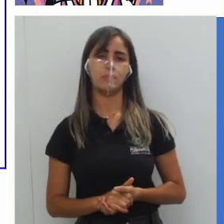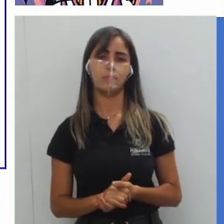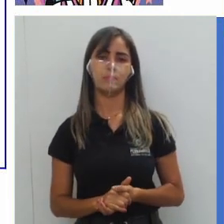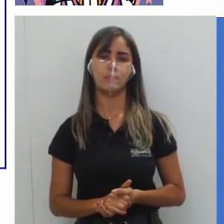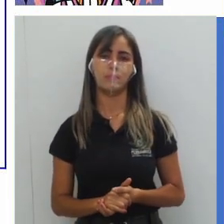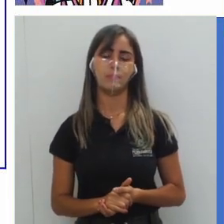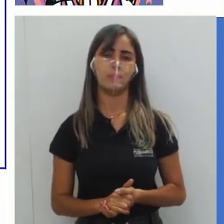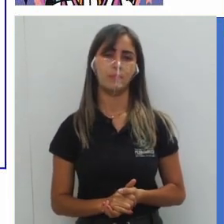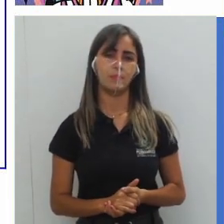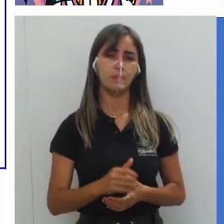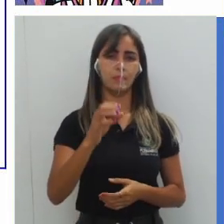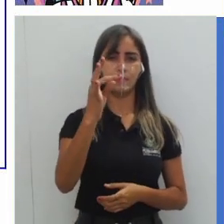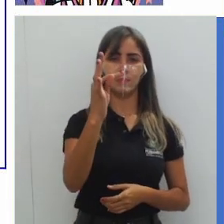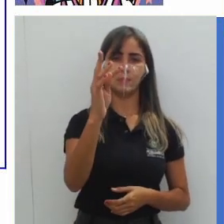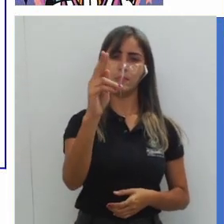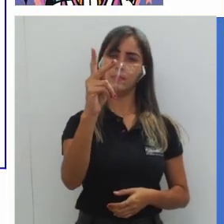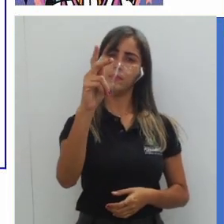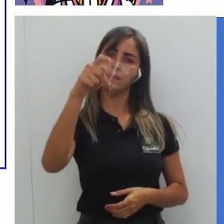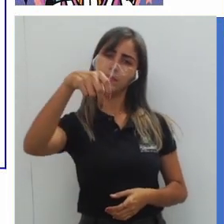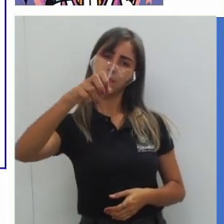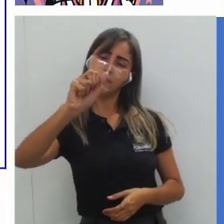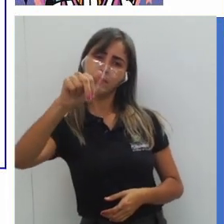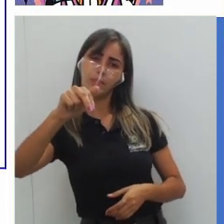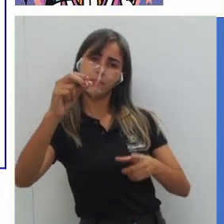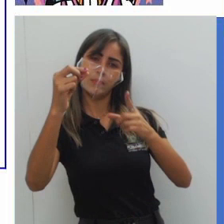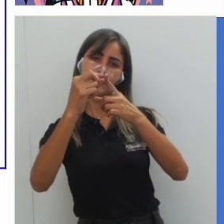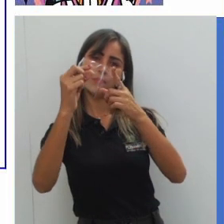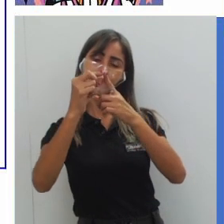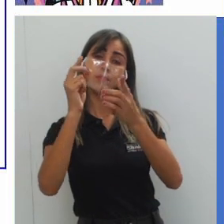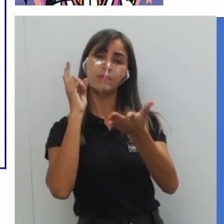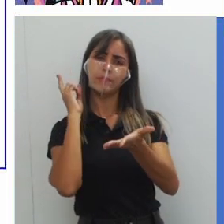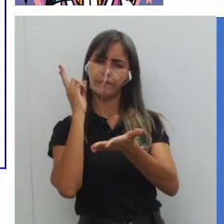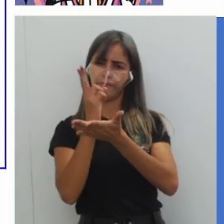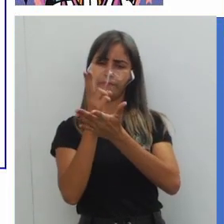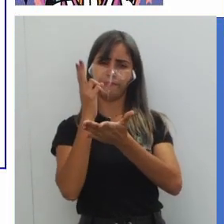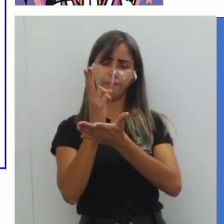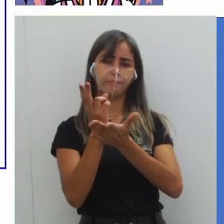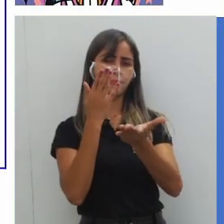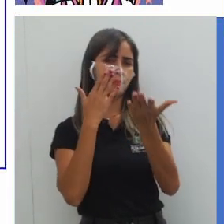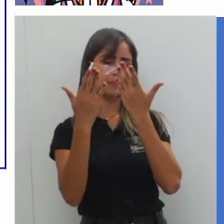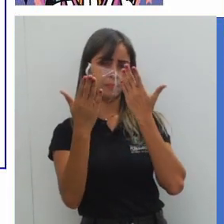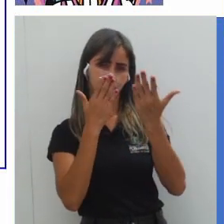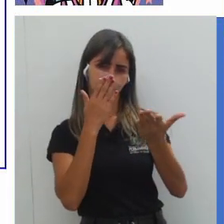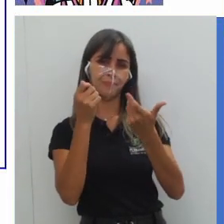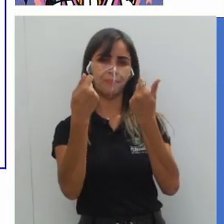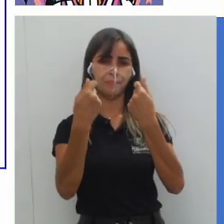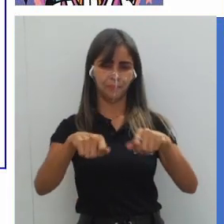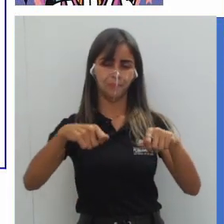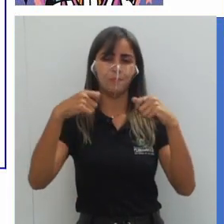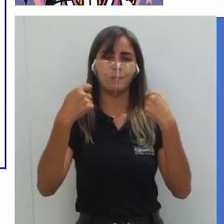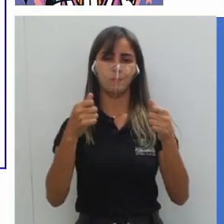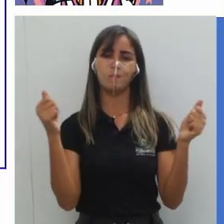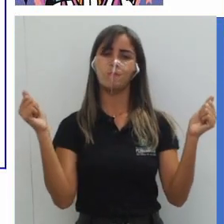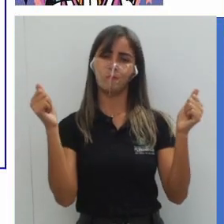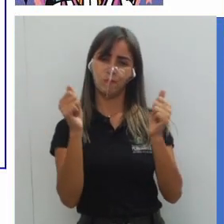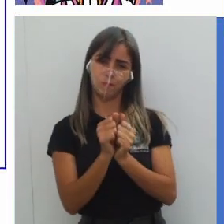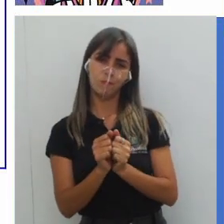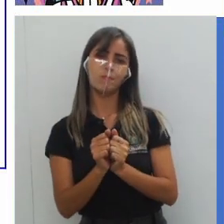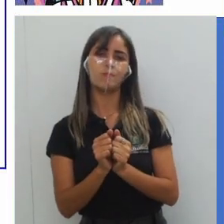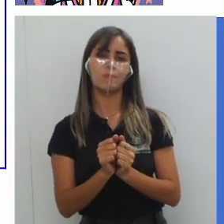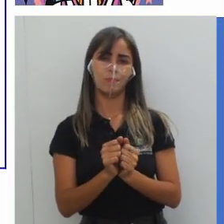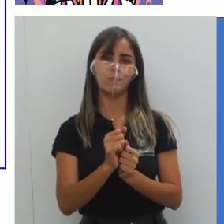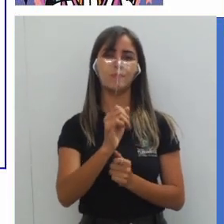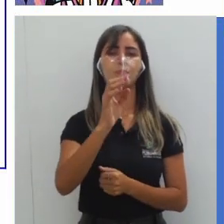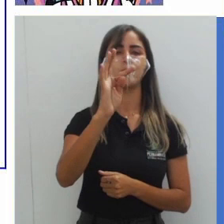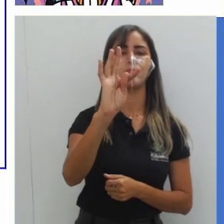a palavrinha than. Sempre esse comparativo vai precisar vir com